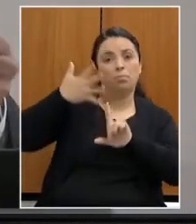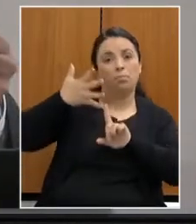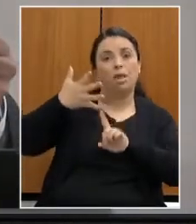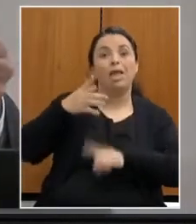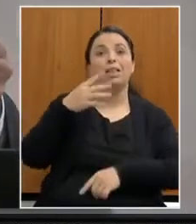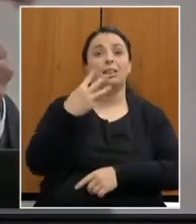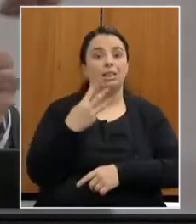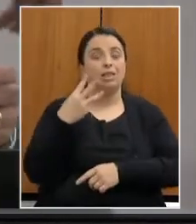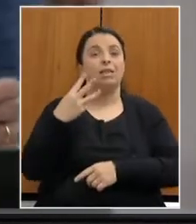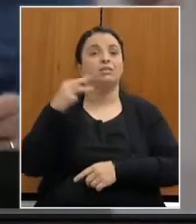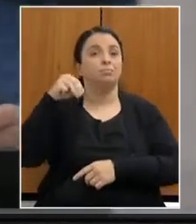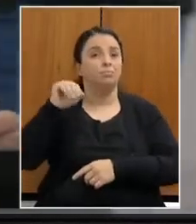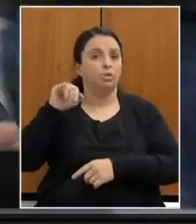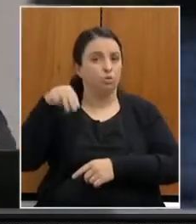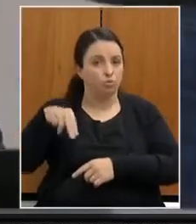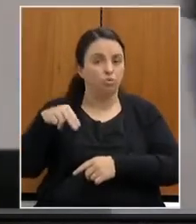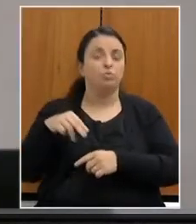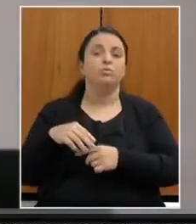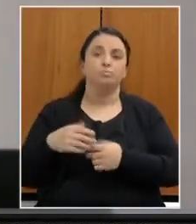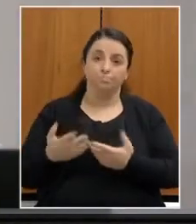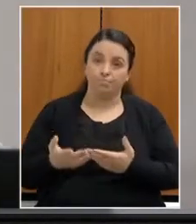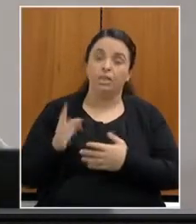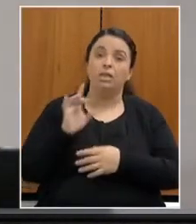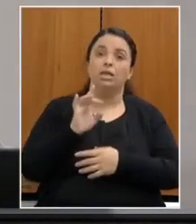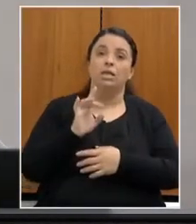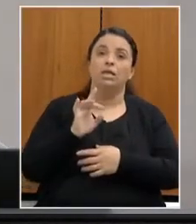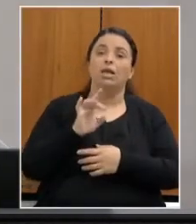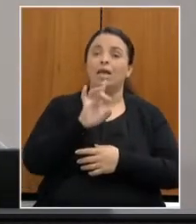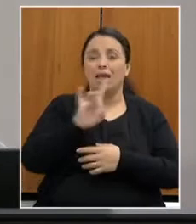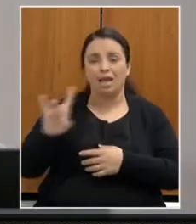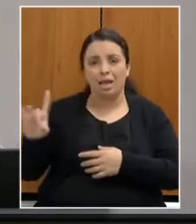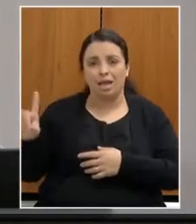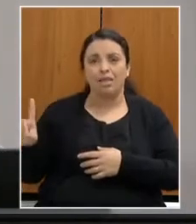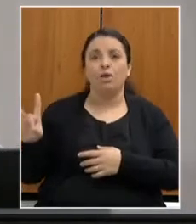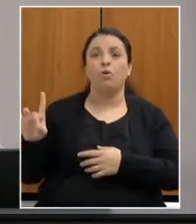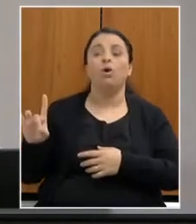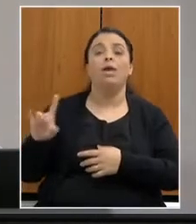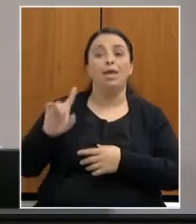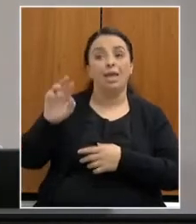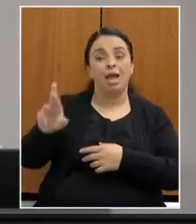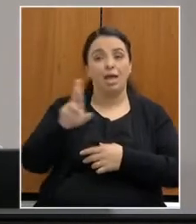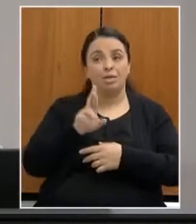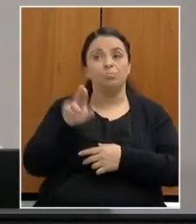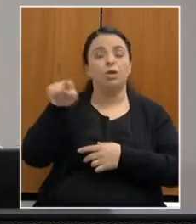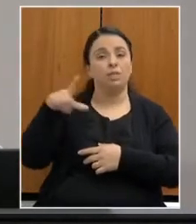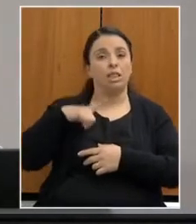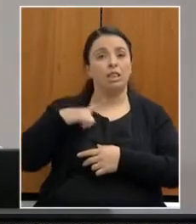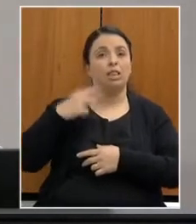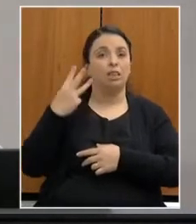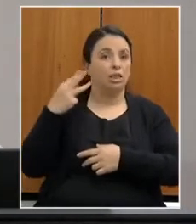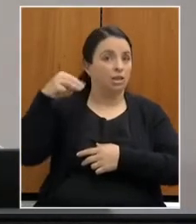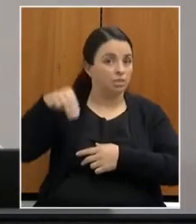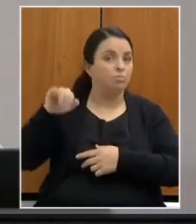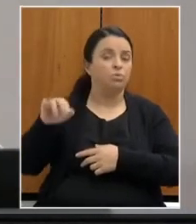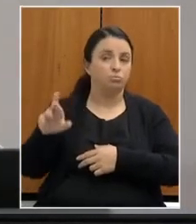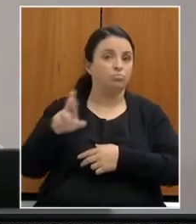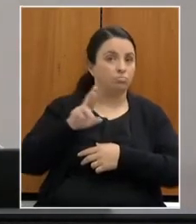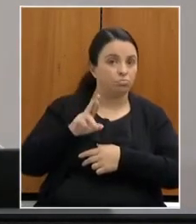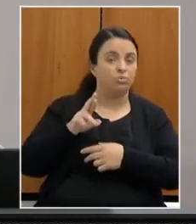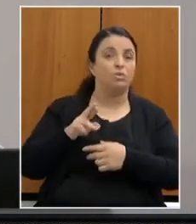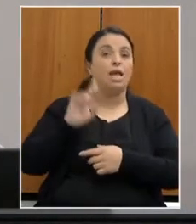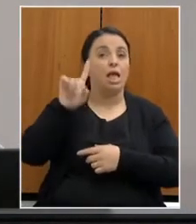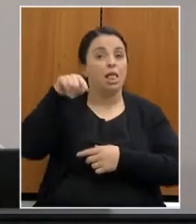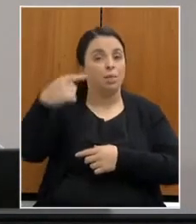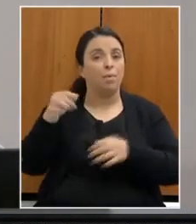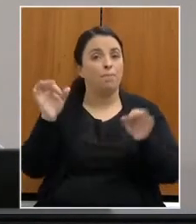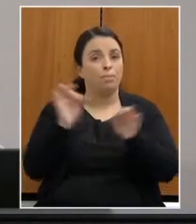interpelação à autoridade estadual, disporá de três minutos para respondê-la. Após a resposta da autoridade estadual, o deputado